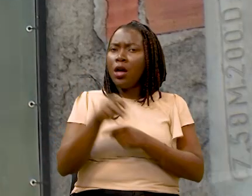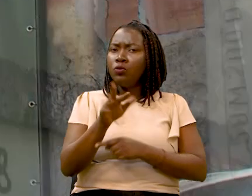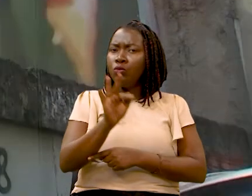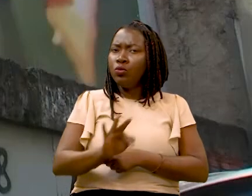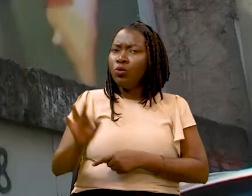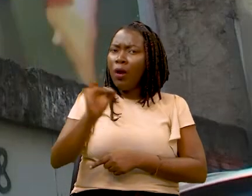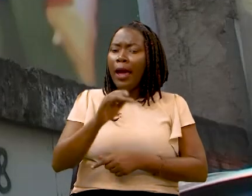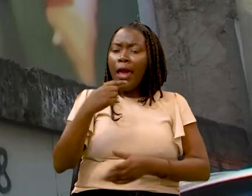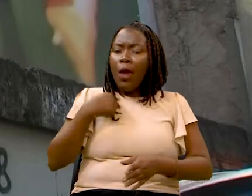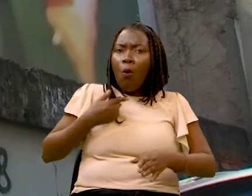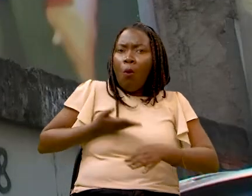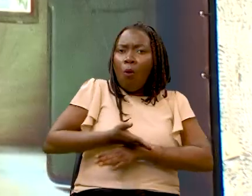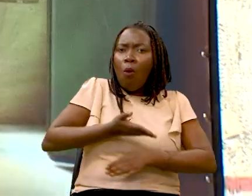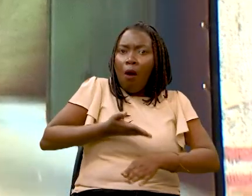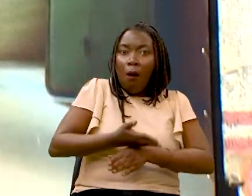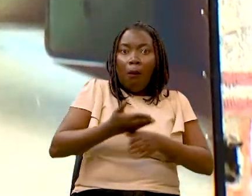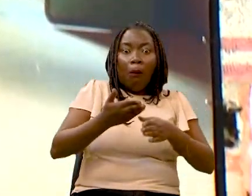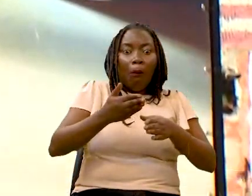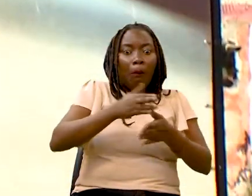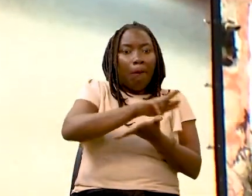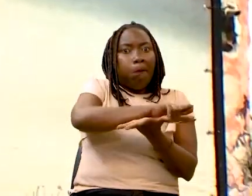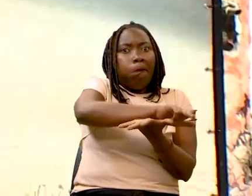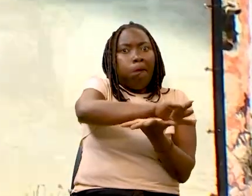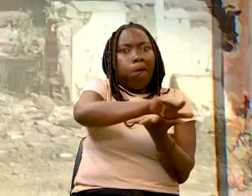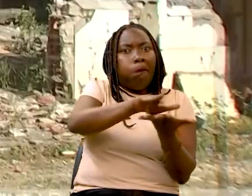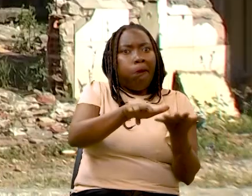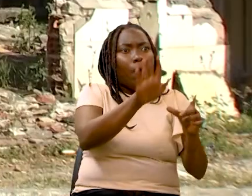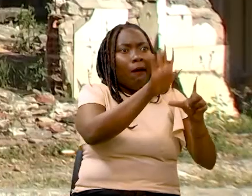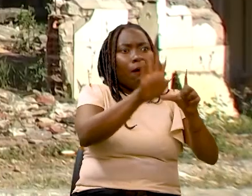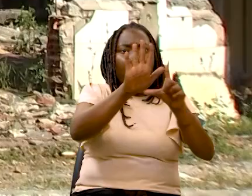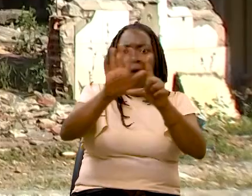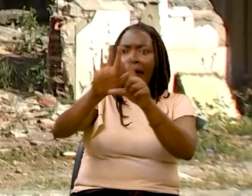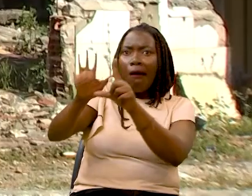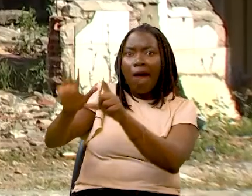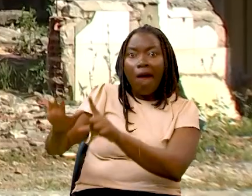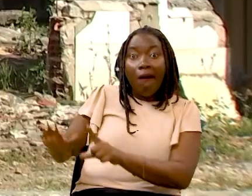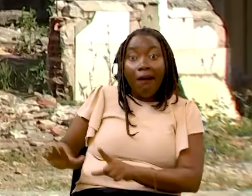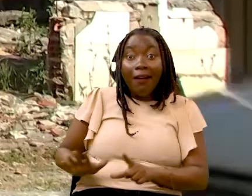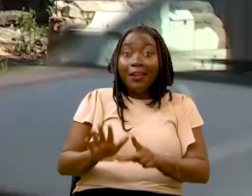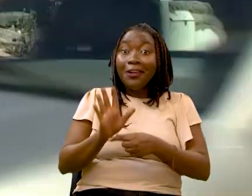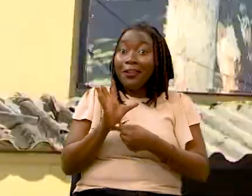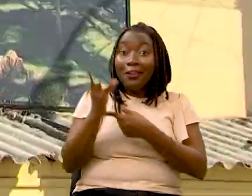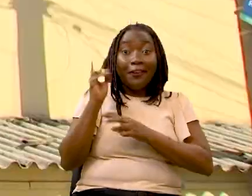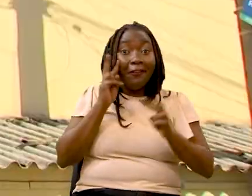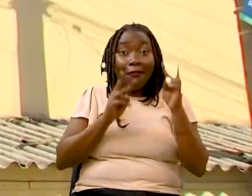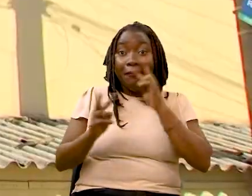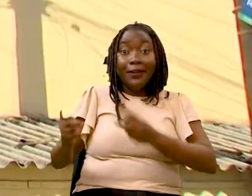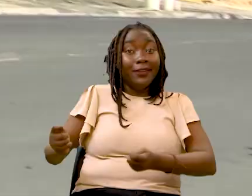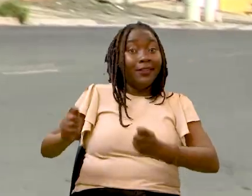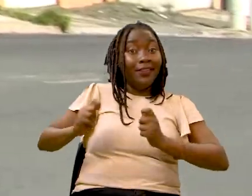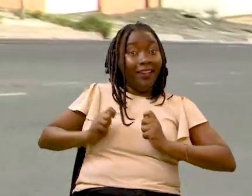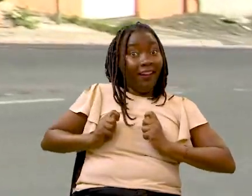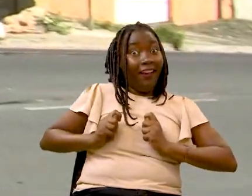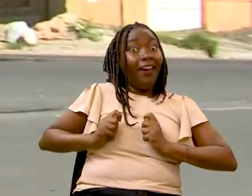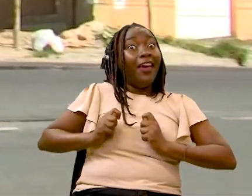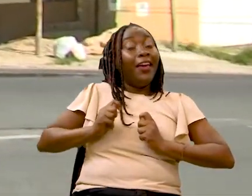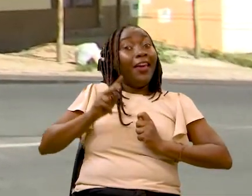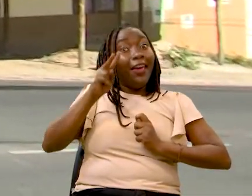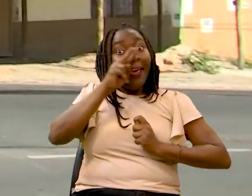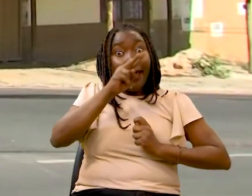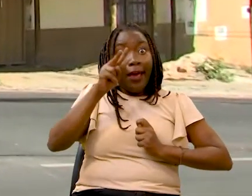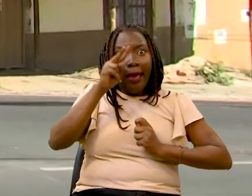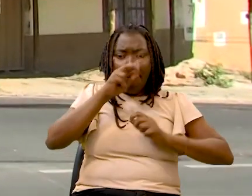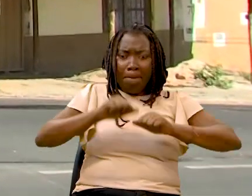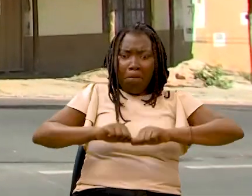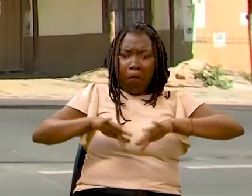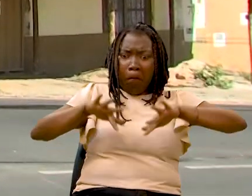quando eu entro na universidade, eu acesso a gama de áreas que as artes visuais